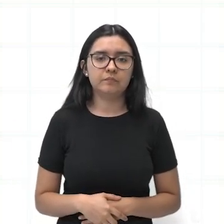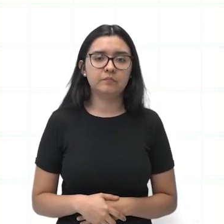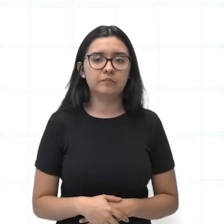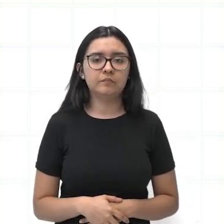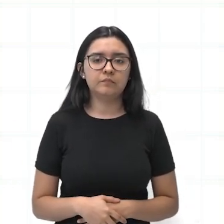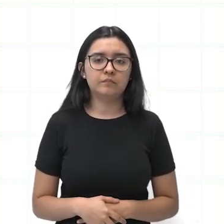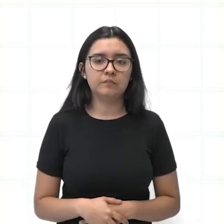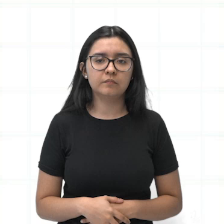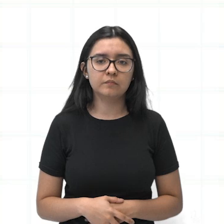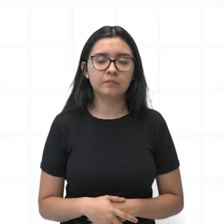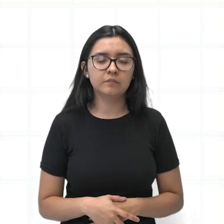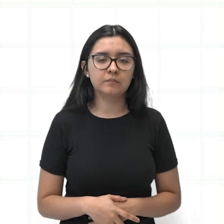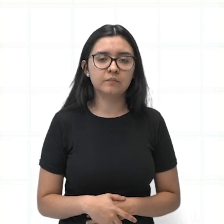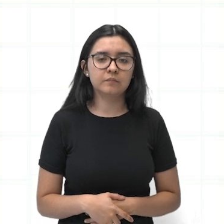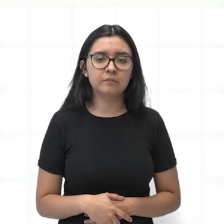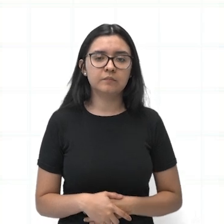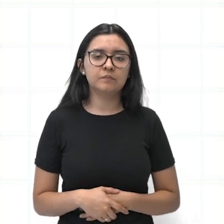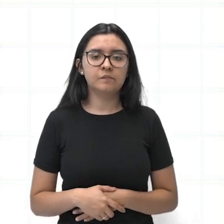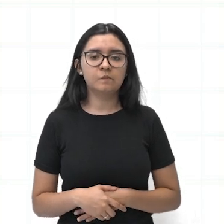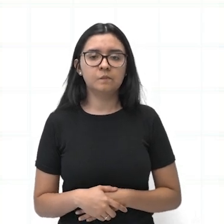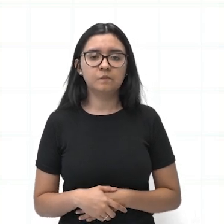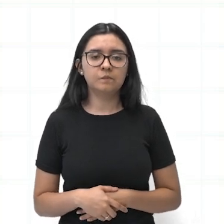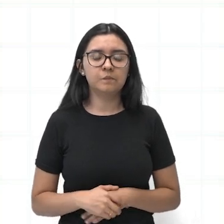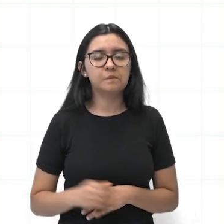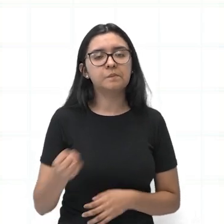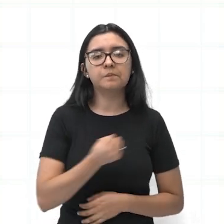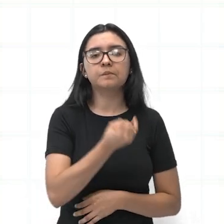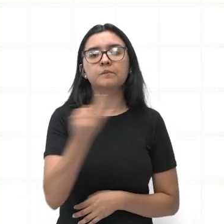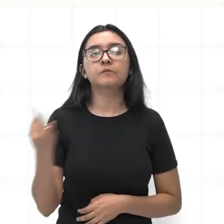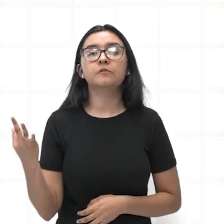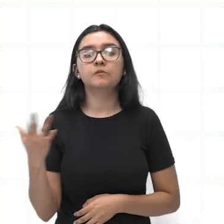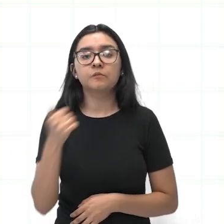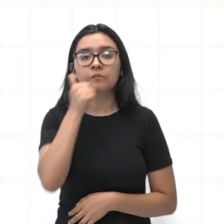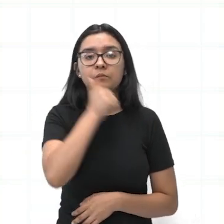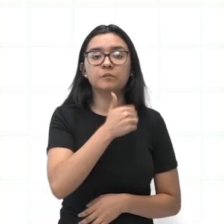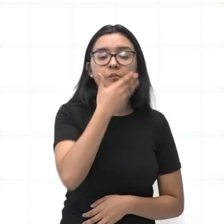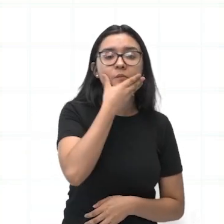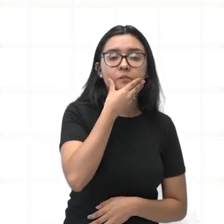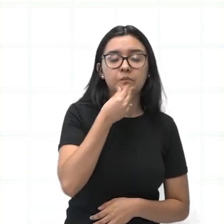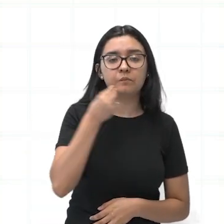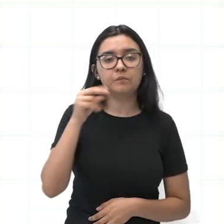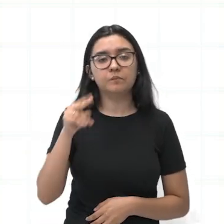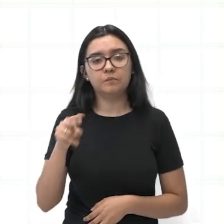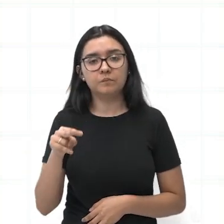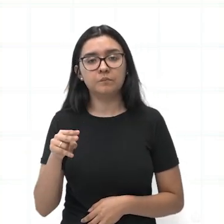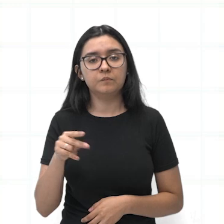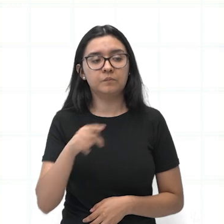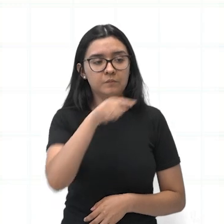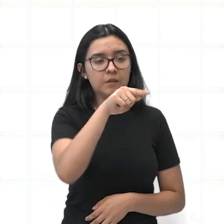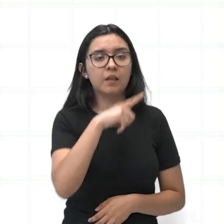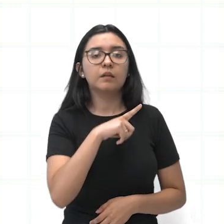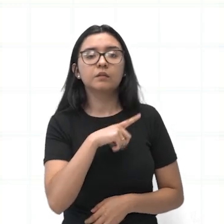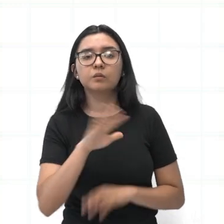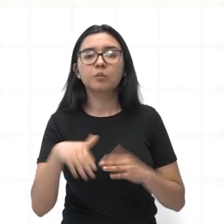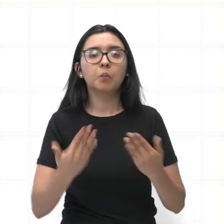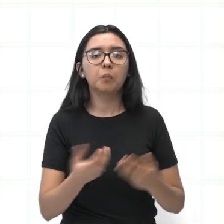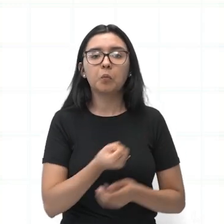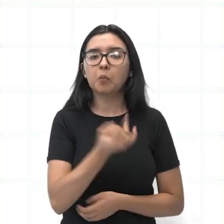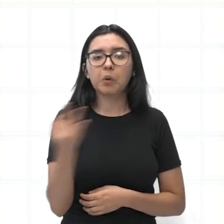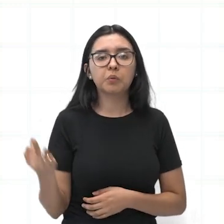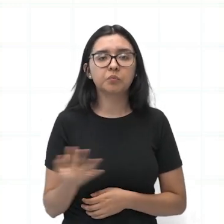and sisters does she have? Quantos irmãs e irmãs ela tem? Olha